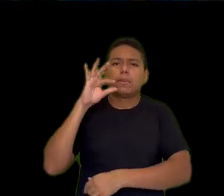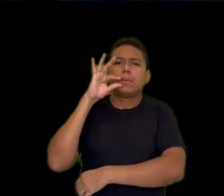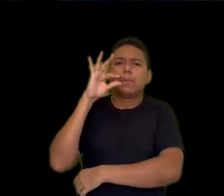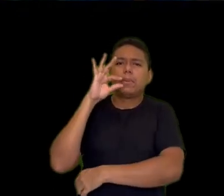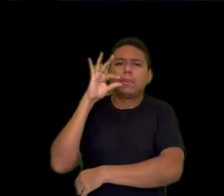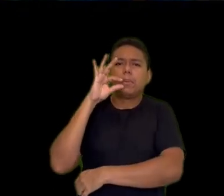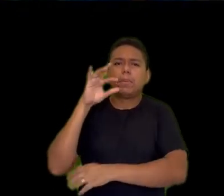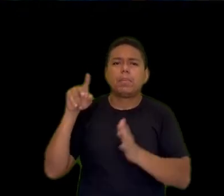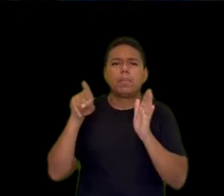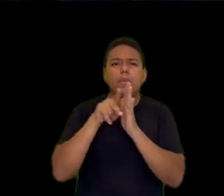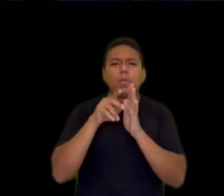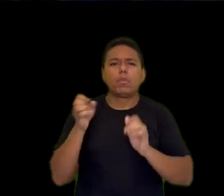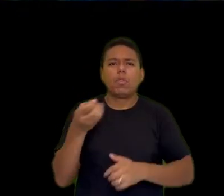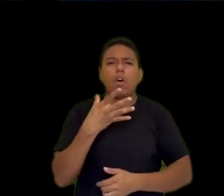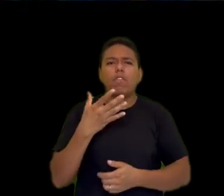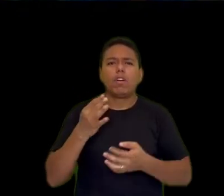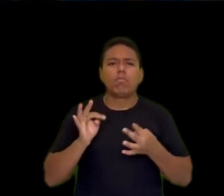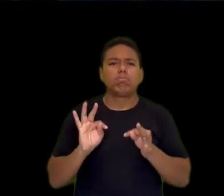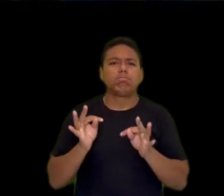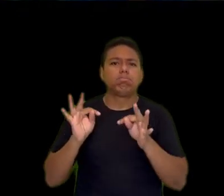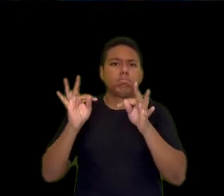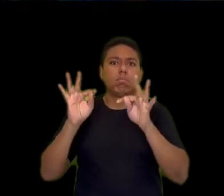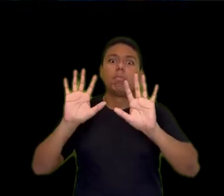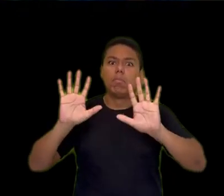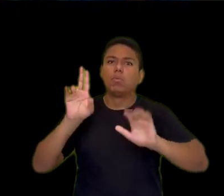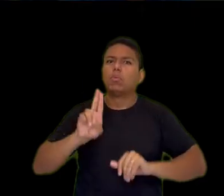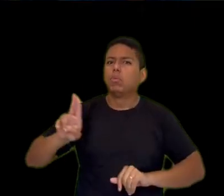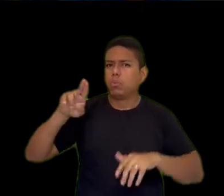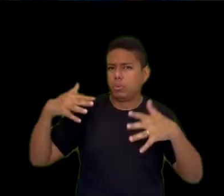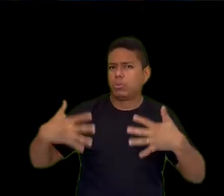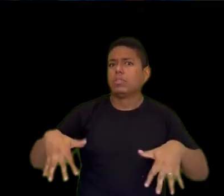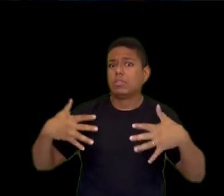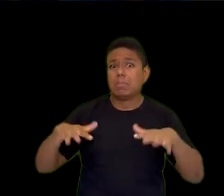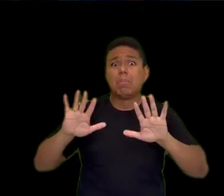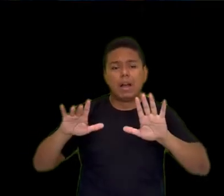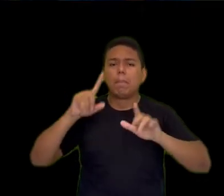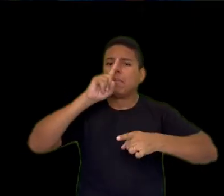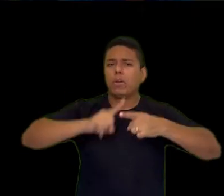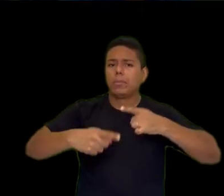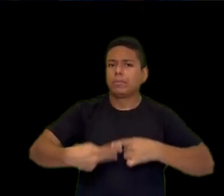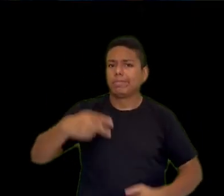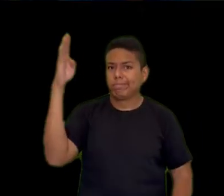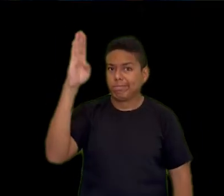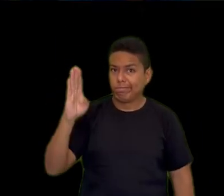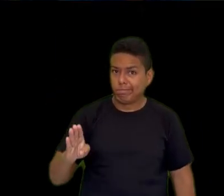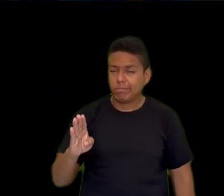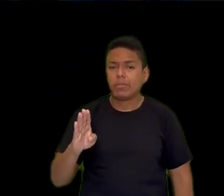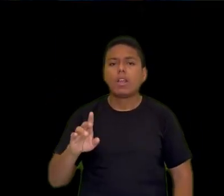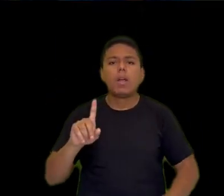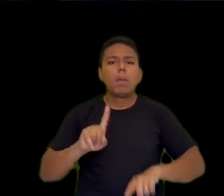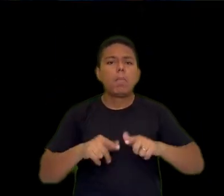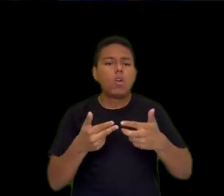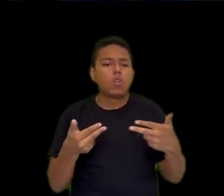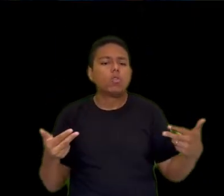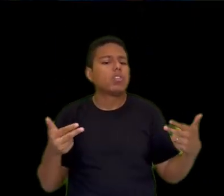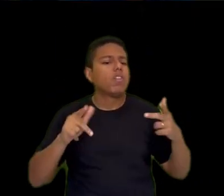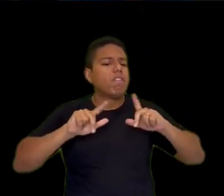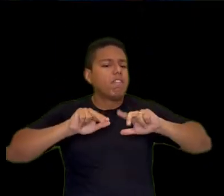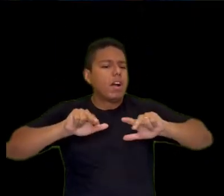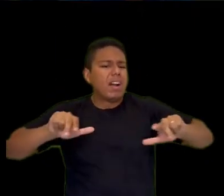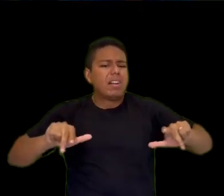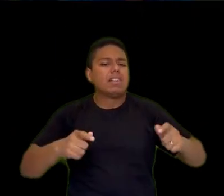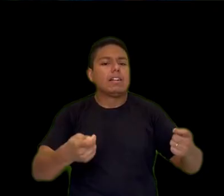Brasil. Quaisquer produtos que envolvam possibilidade de risco à saúde, obtido por engenharia genética